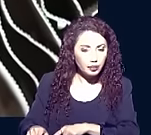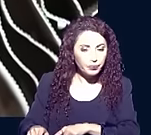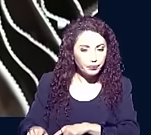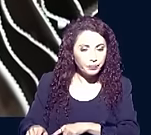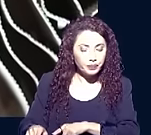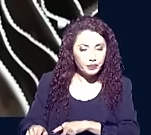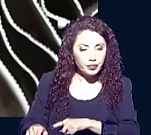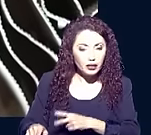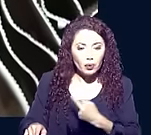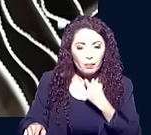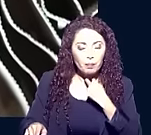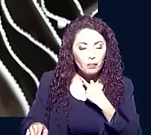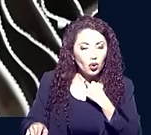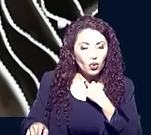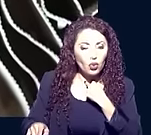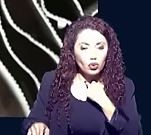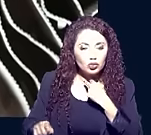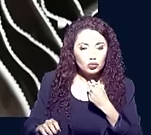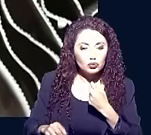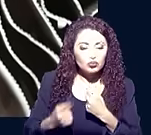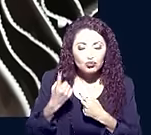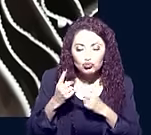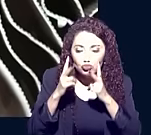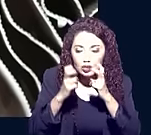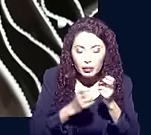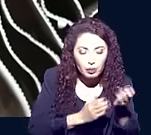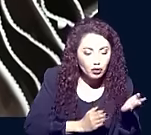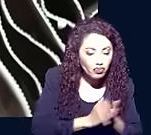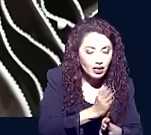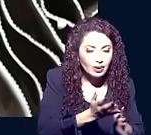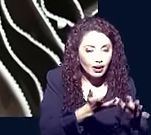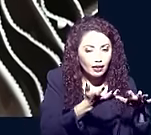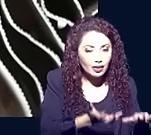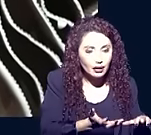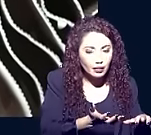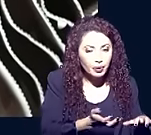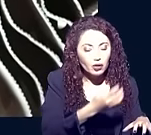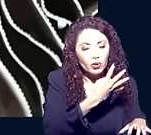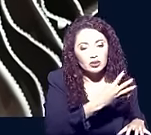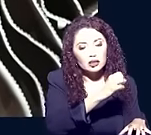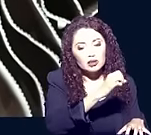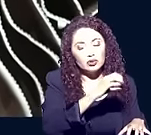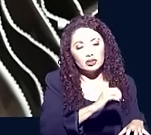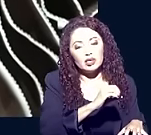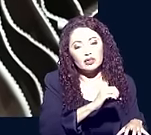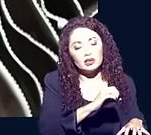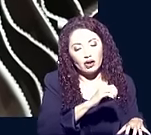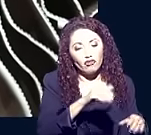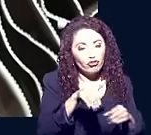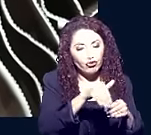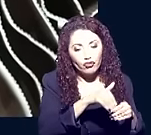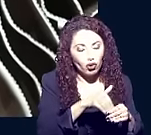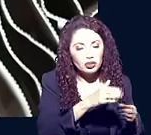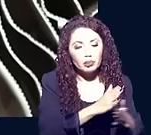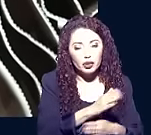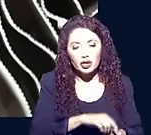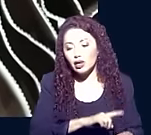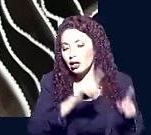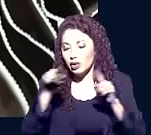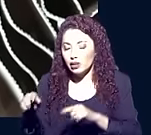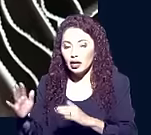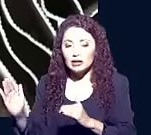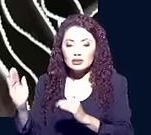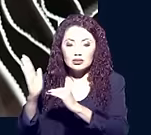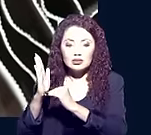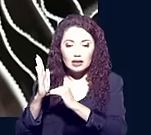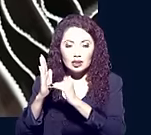um tema ser aprovado na Câmara com 480 votos favoráveis ser aprovado no senado com 75 de 80 e um